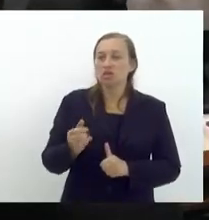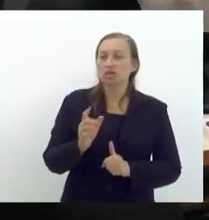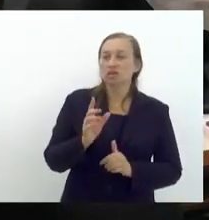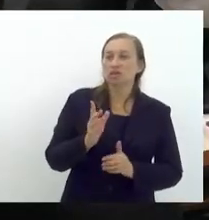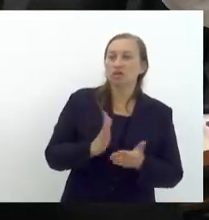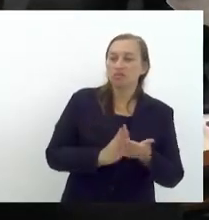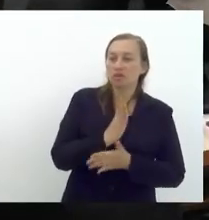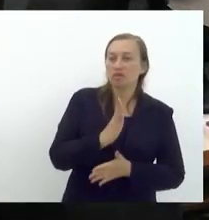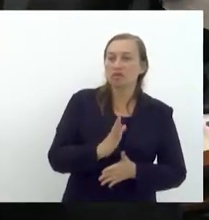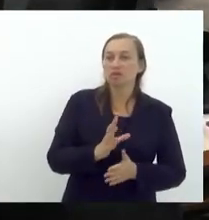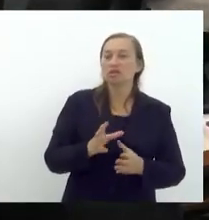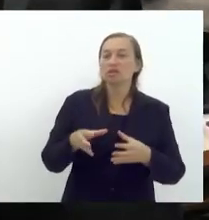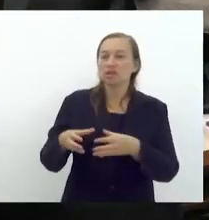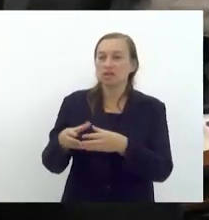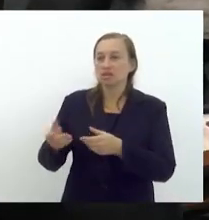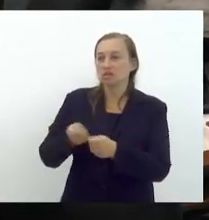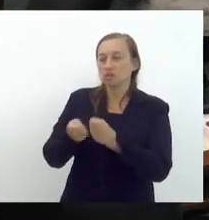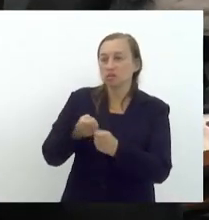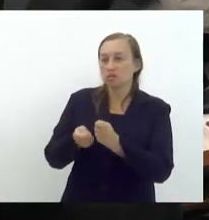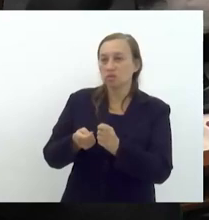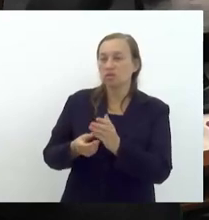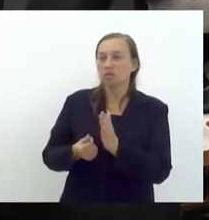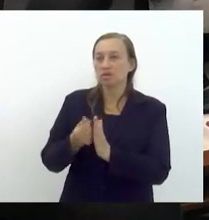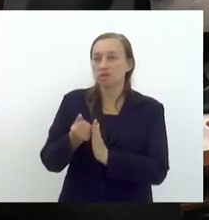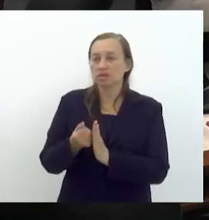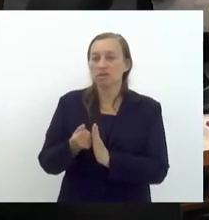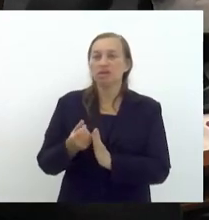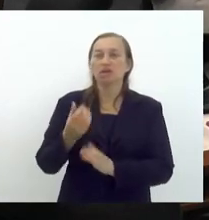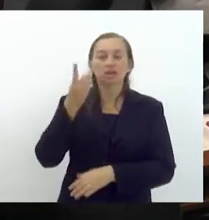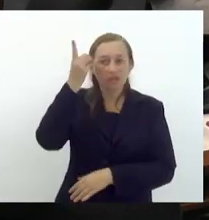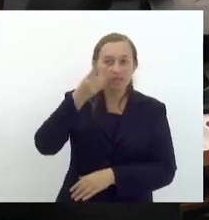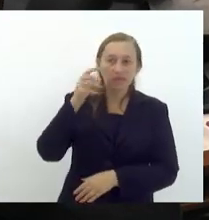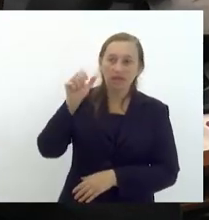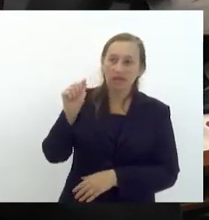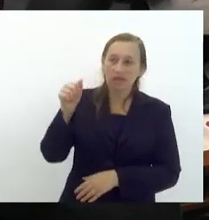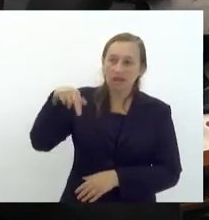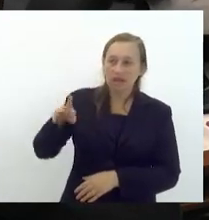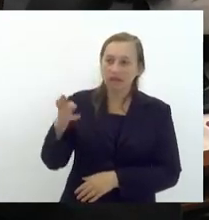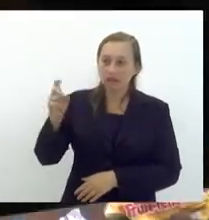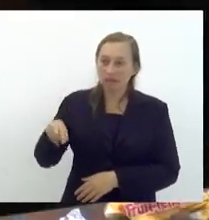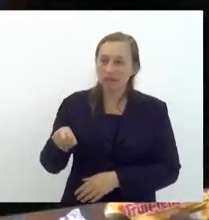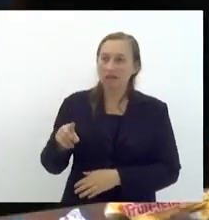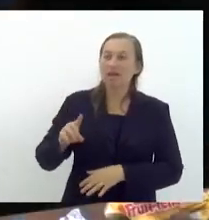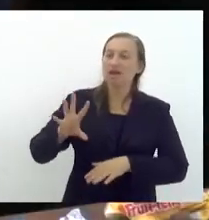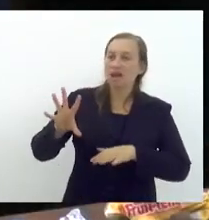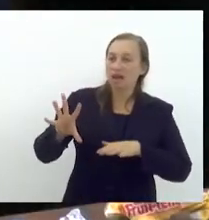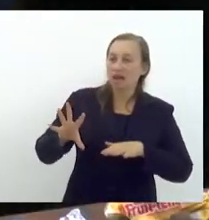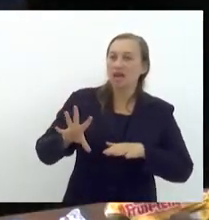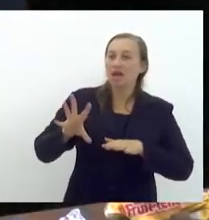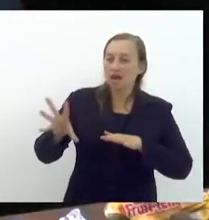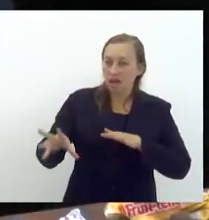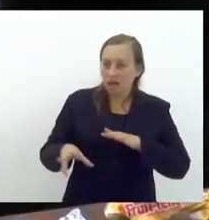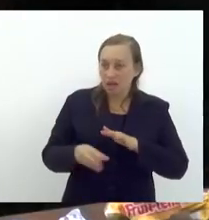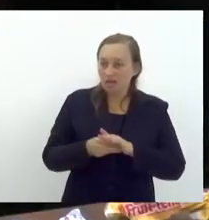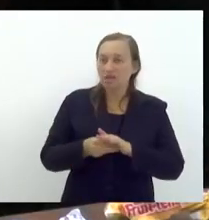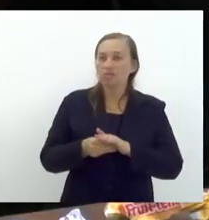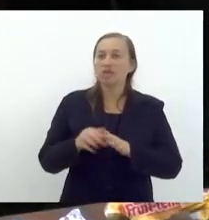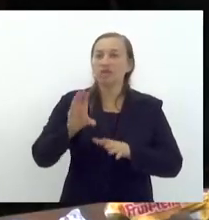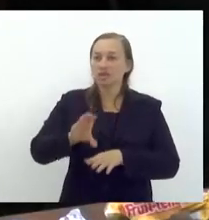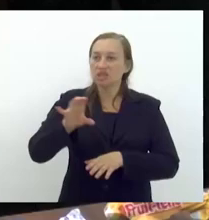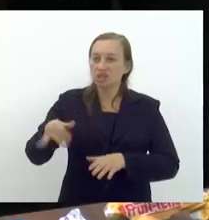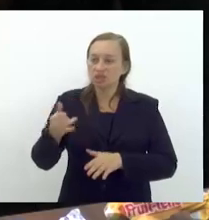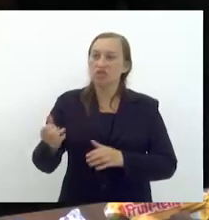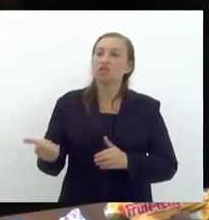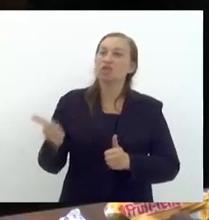comissão de orçamento Finanças fiscalização financeira e controle Deputado André Correia favorável as emendas elencadas pela ccj também que